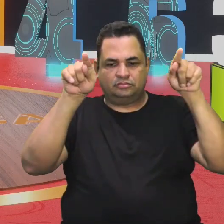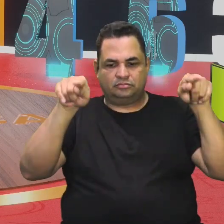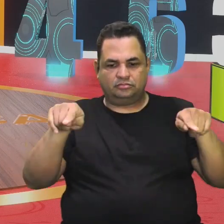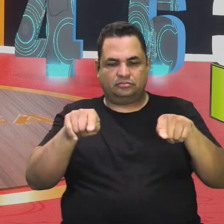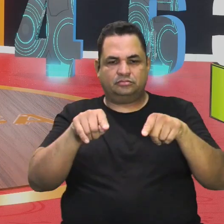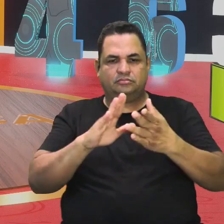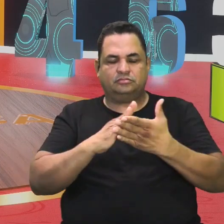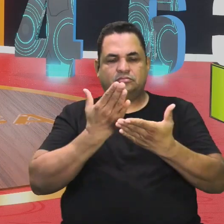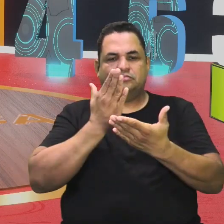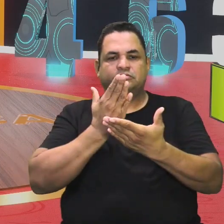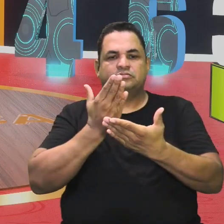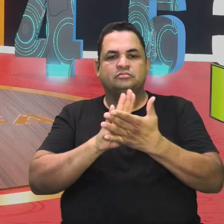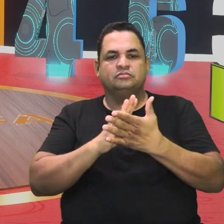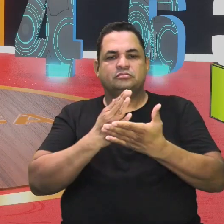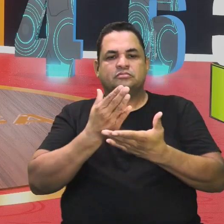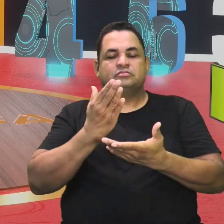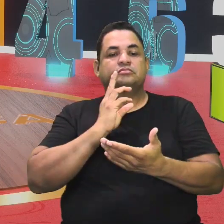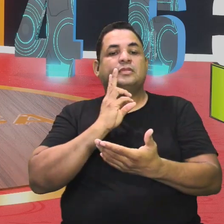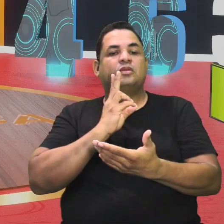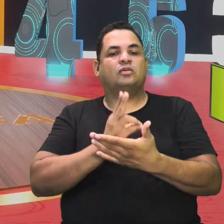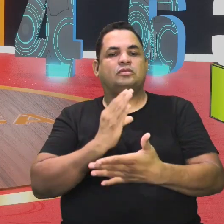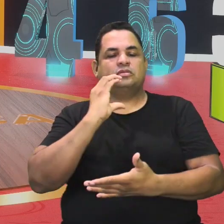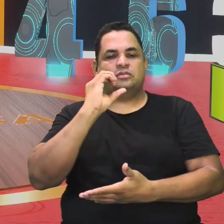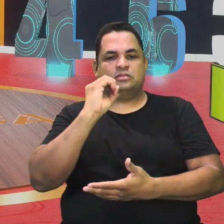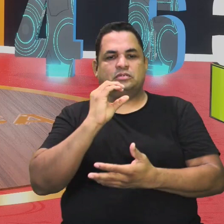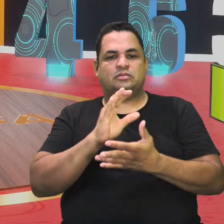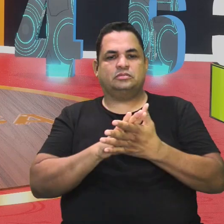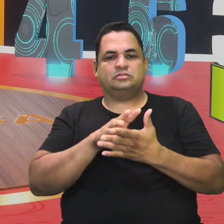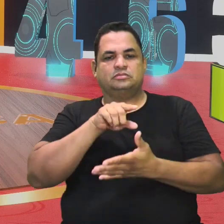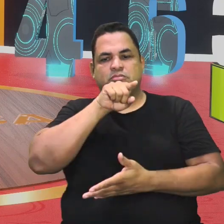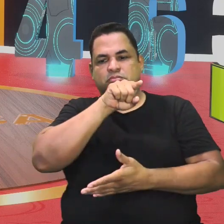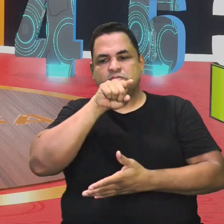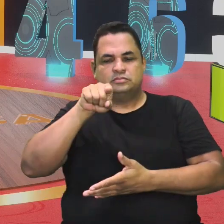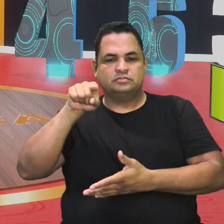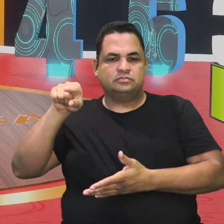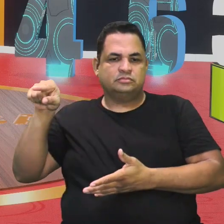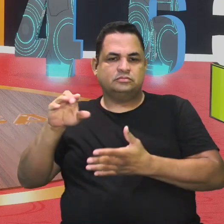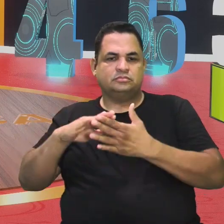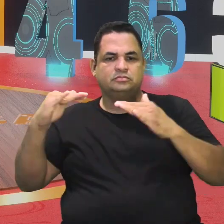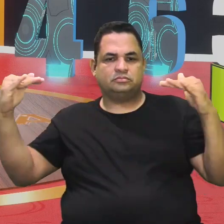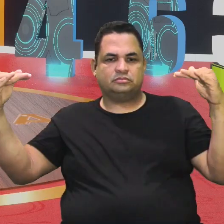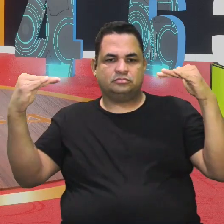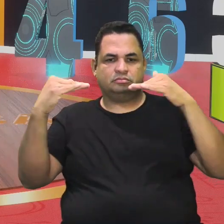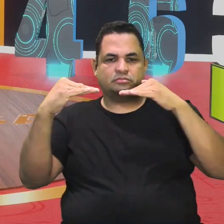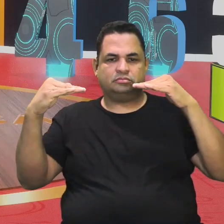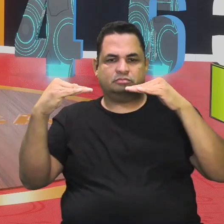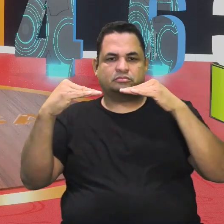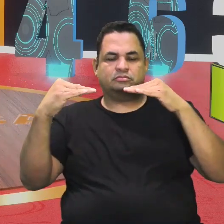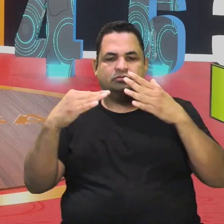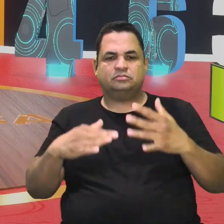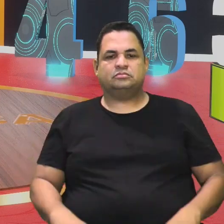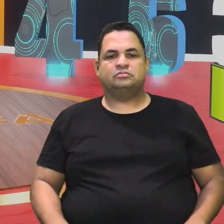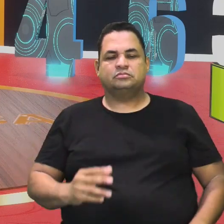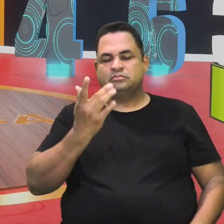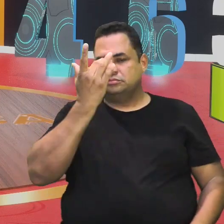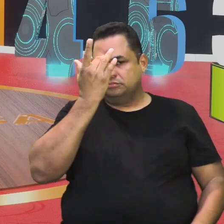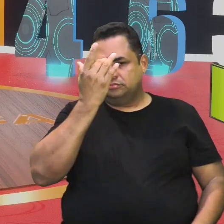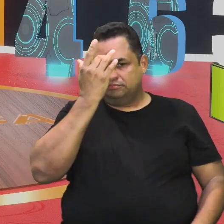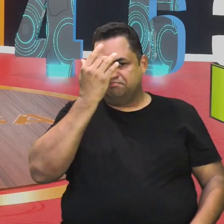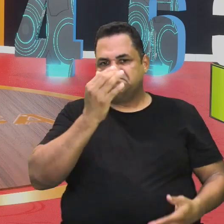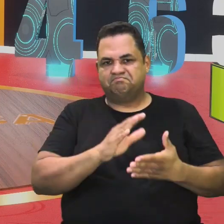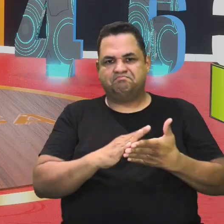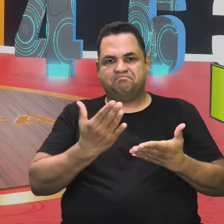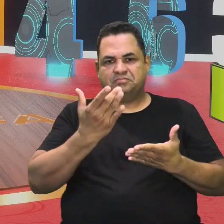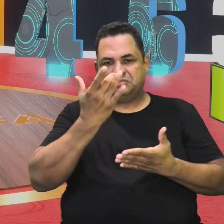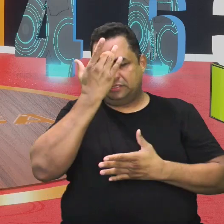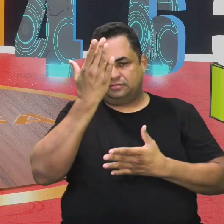resultado determinante da matriz der 0, significa que os 3 pontos estão alinhados, né? Ficou fácil, né? Aquela